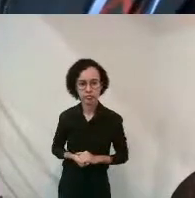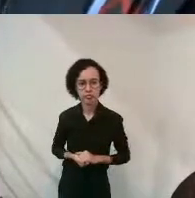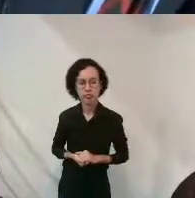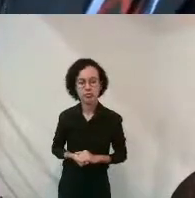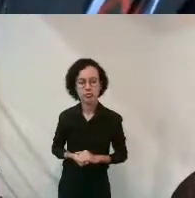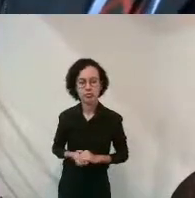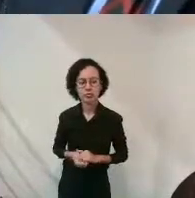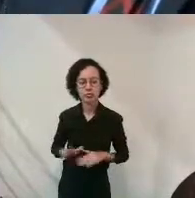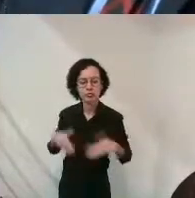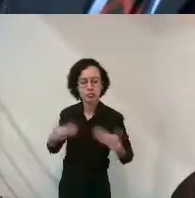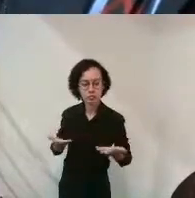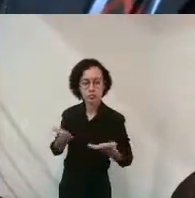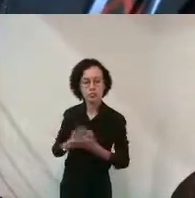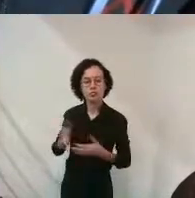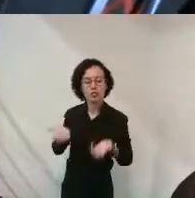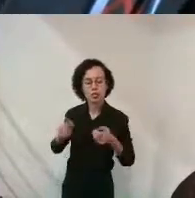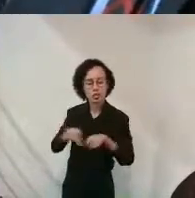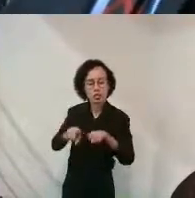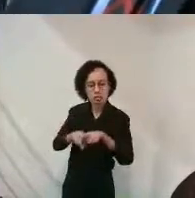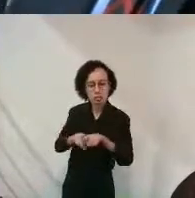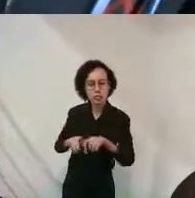Então, queria também